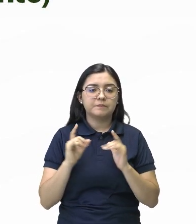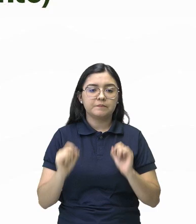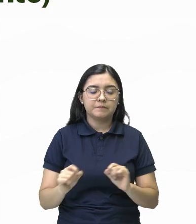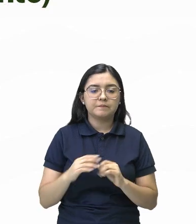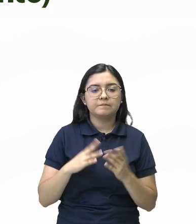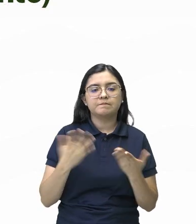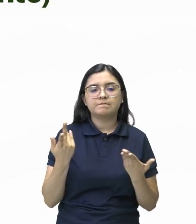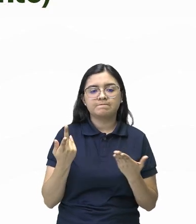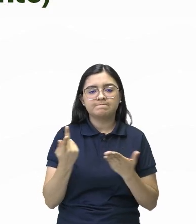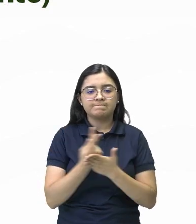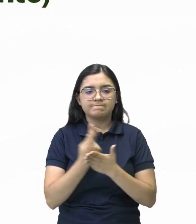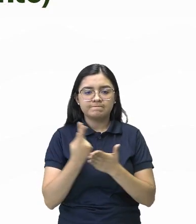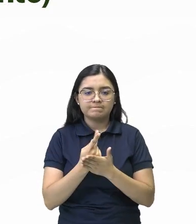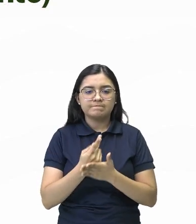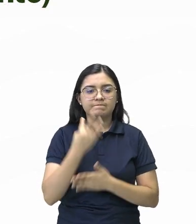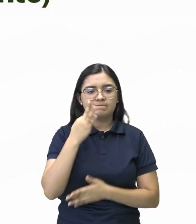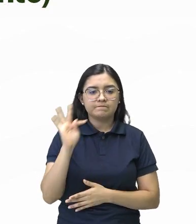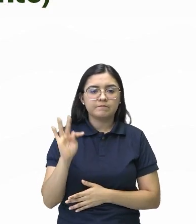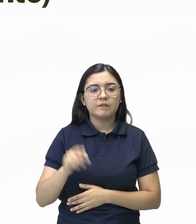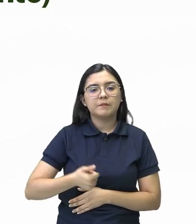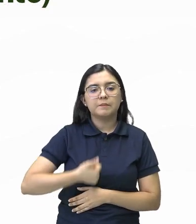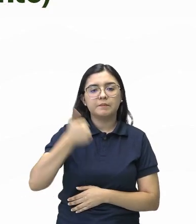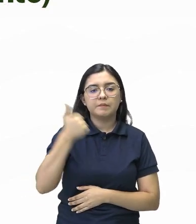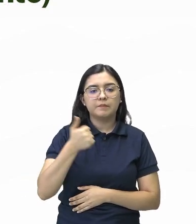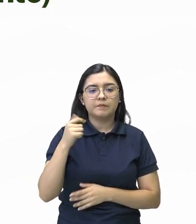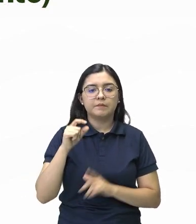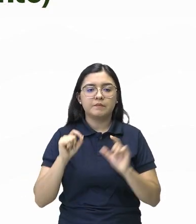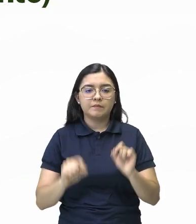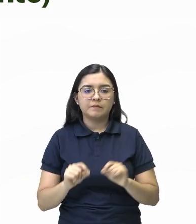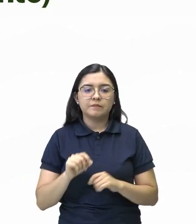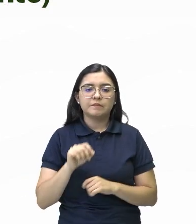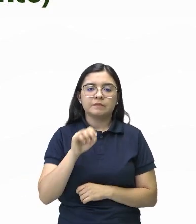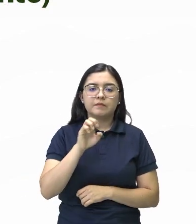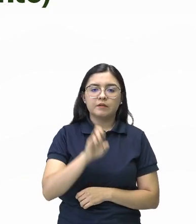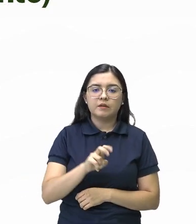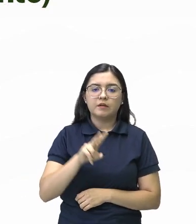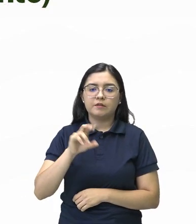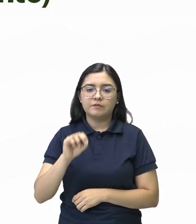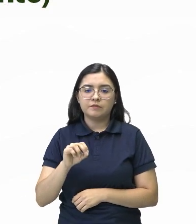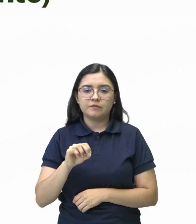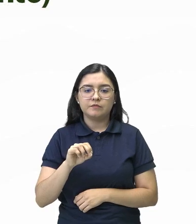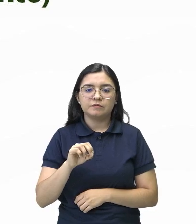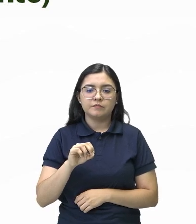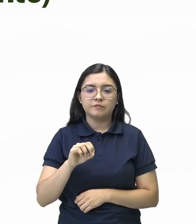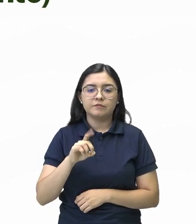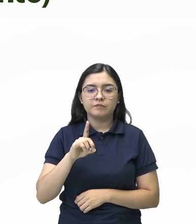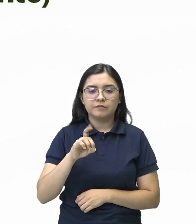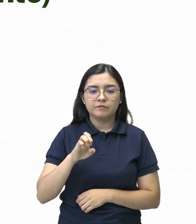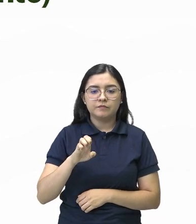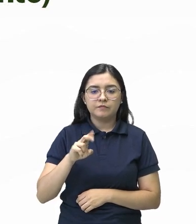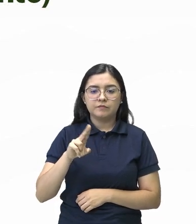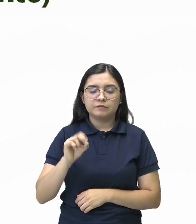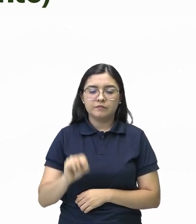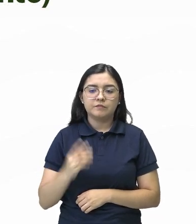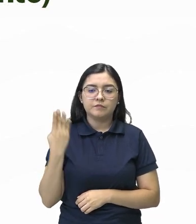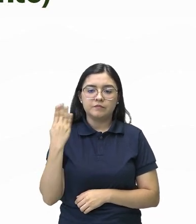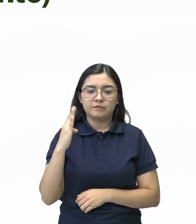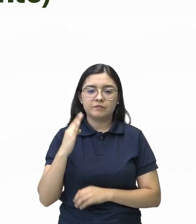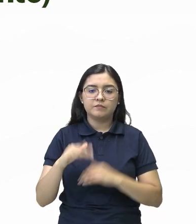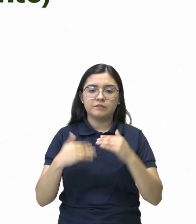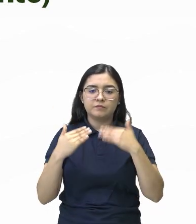teoria. A primeira aí é a Evo-Devo, que é a biologia evolutiva